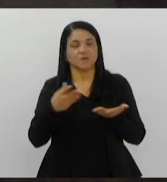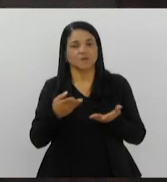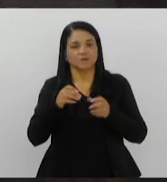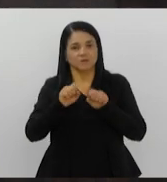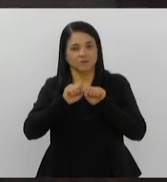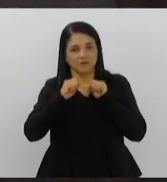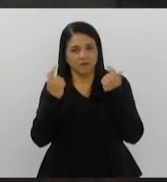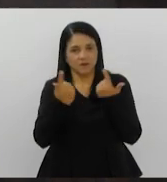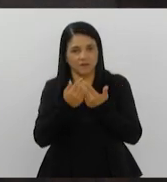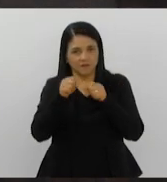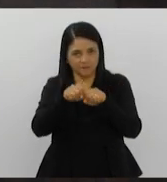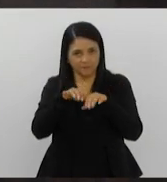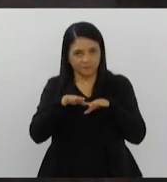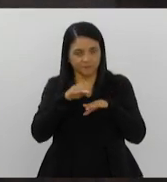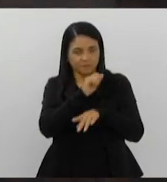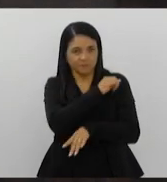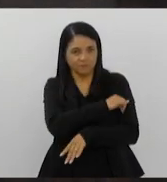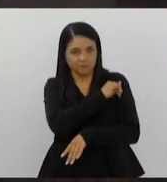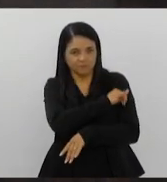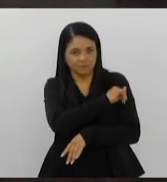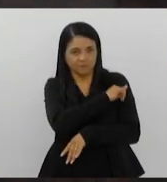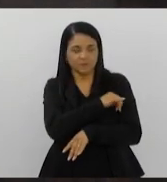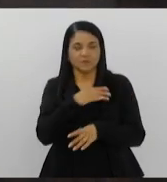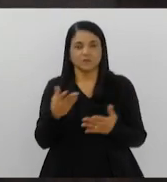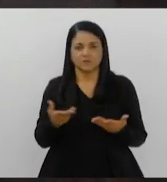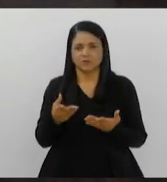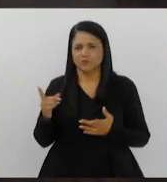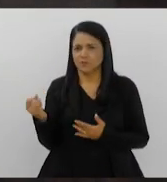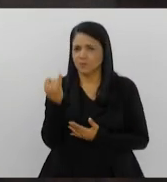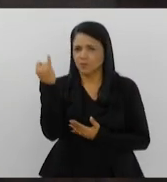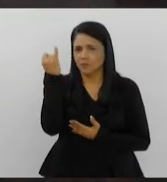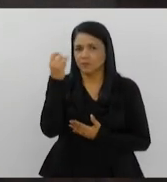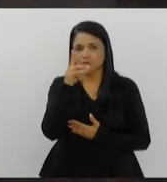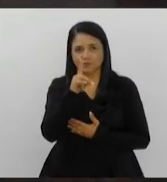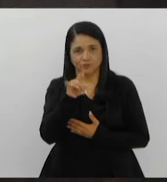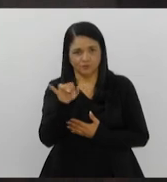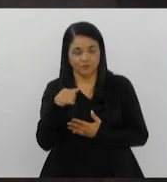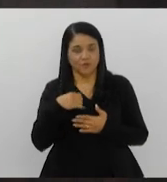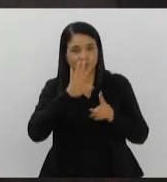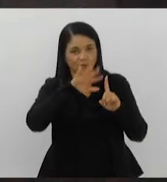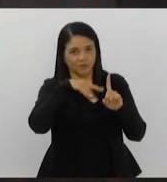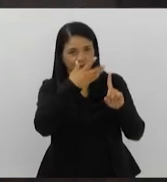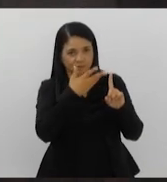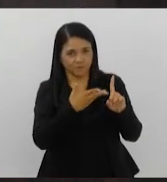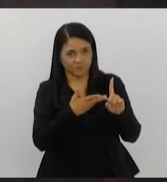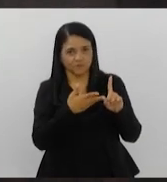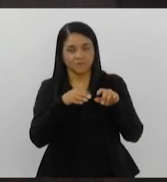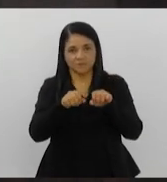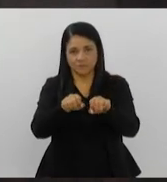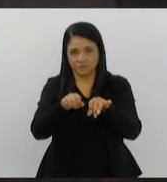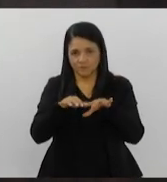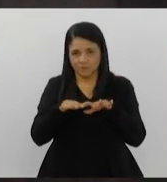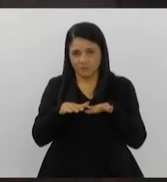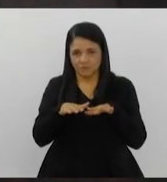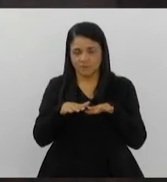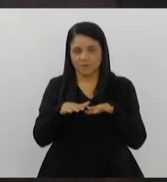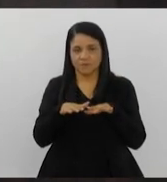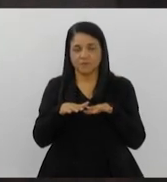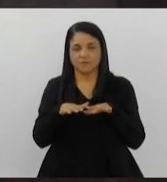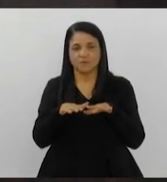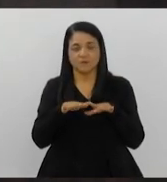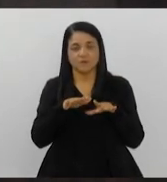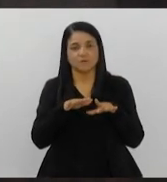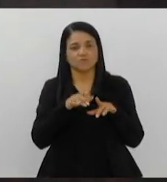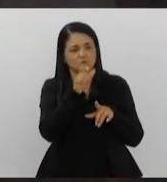Rio de Janeiro vive um dia importante pois estaremos homenageando neste plenário um dos